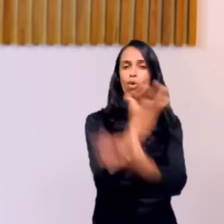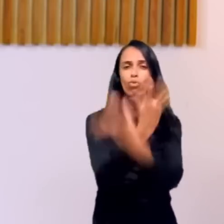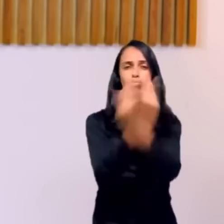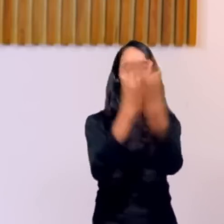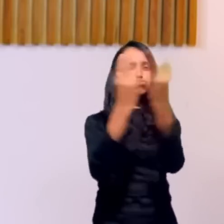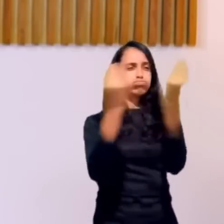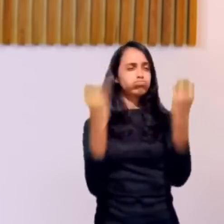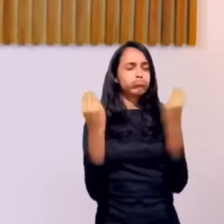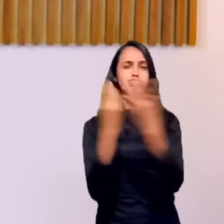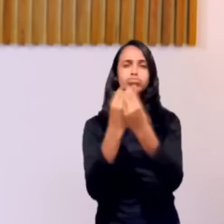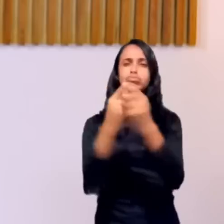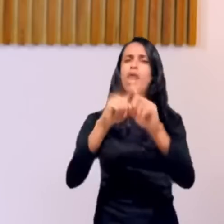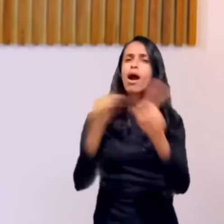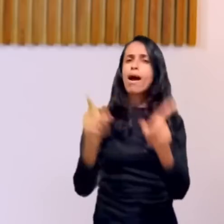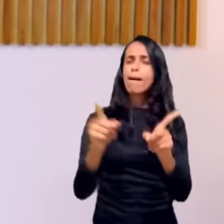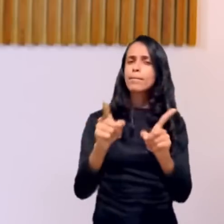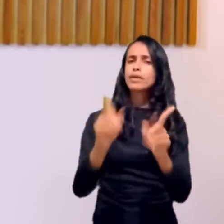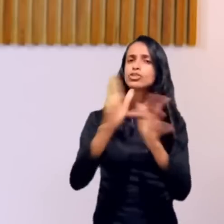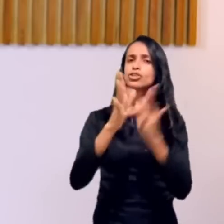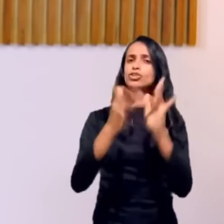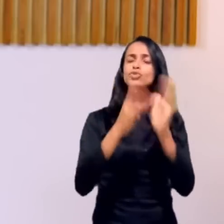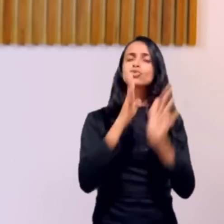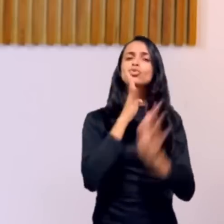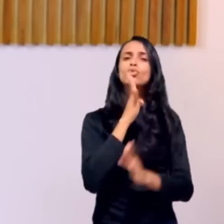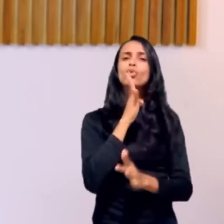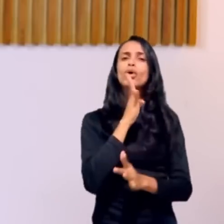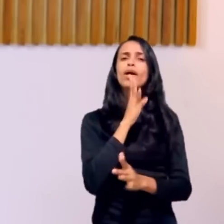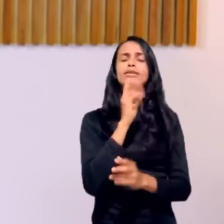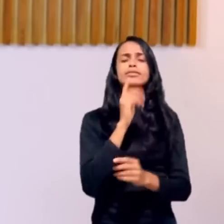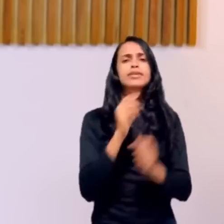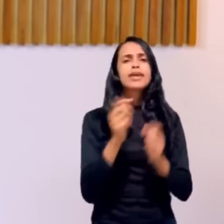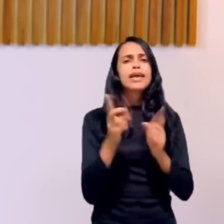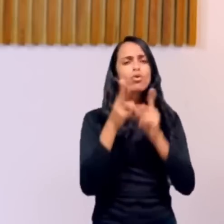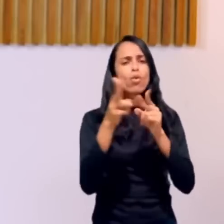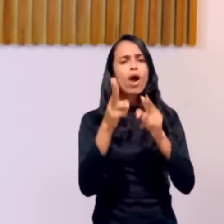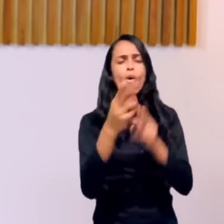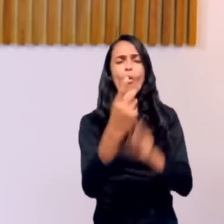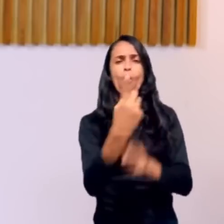pessoa individualmente. Haviam ali 7 pessoas.